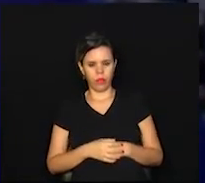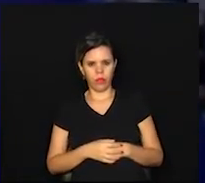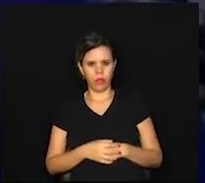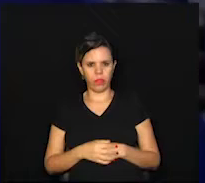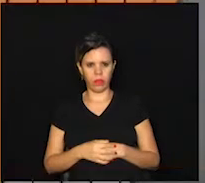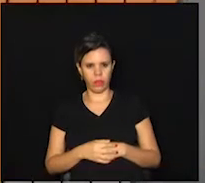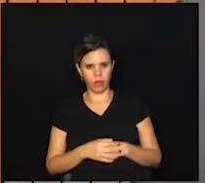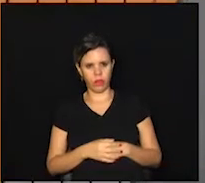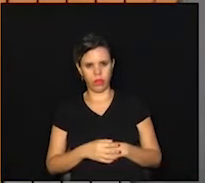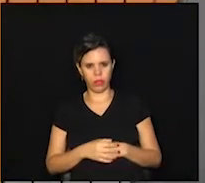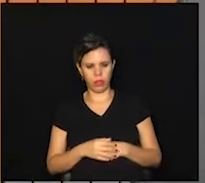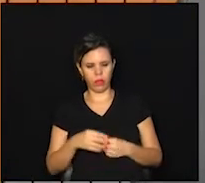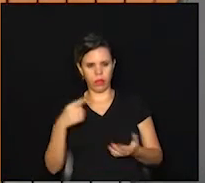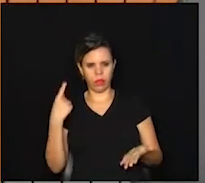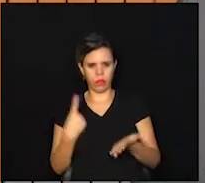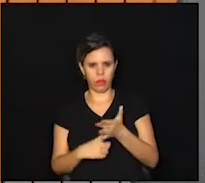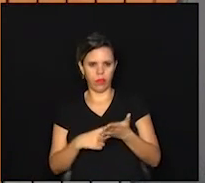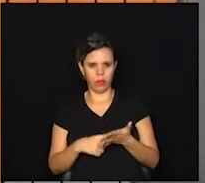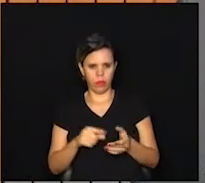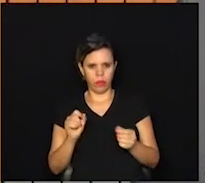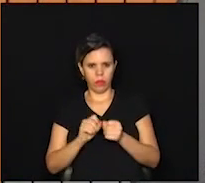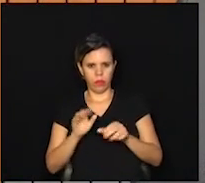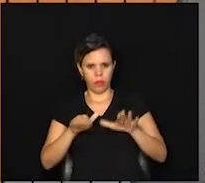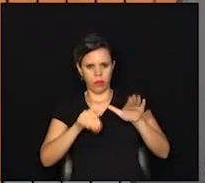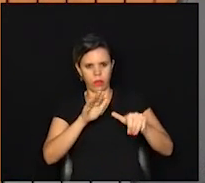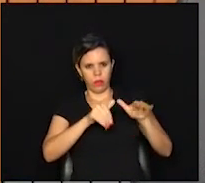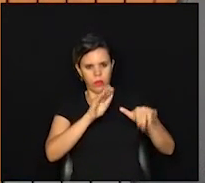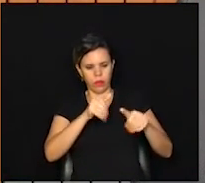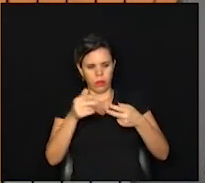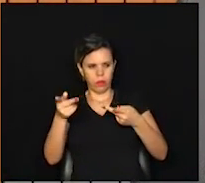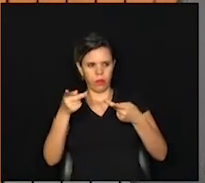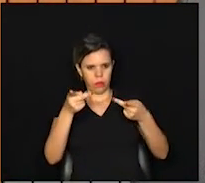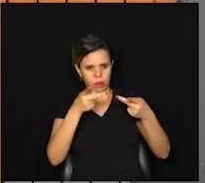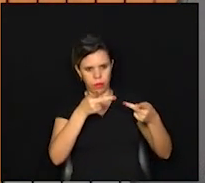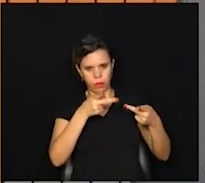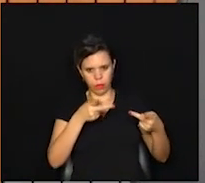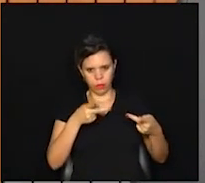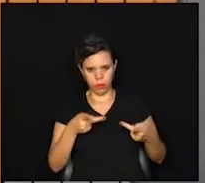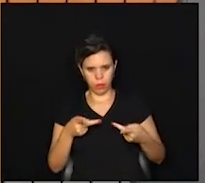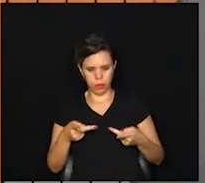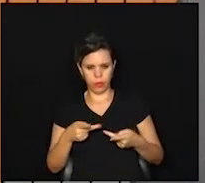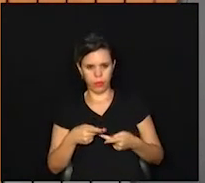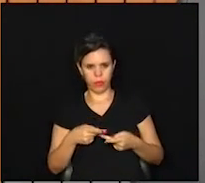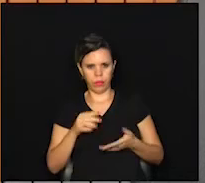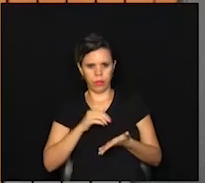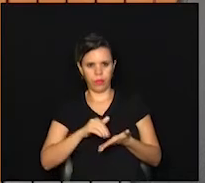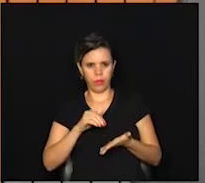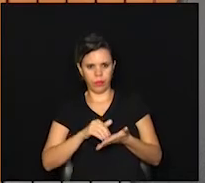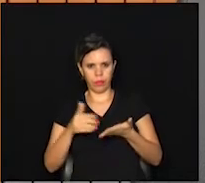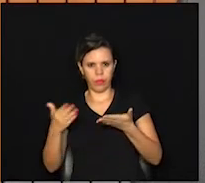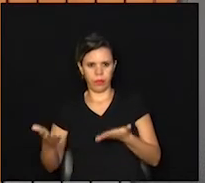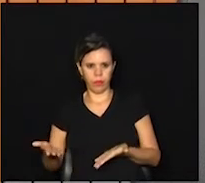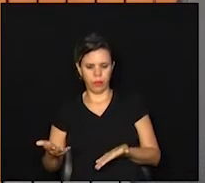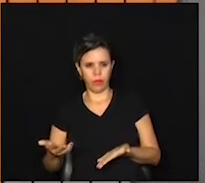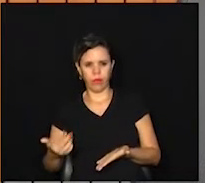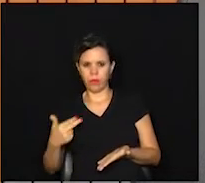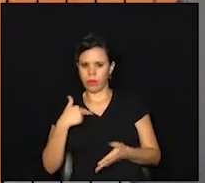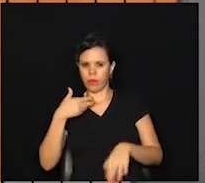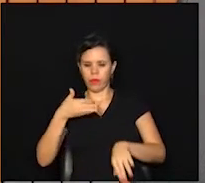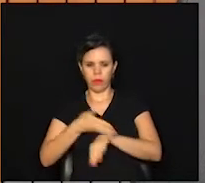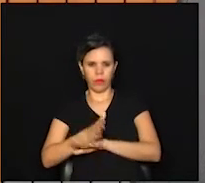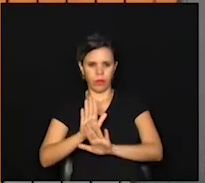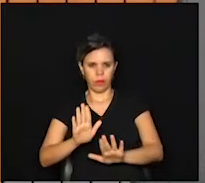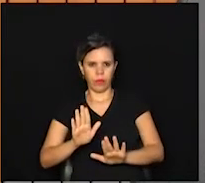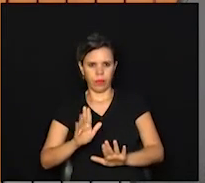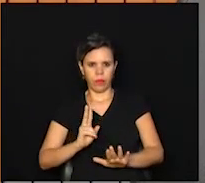Pode deixar. A gente fez a convocatória da Marley, né, da nossa secretária aqui, mas ela não pôde participar. Mas eu